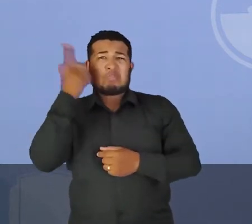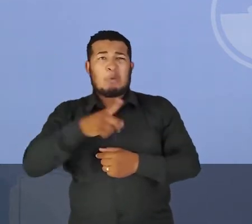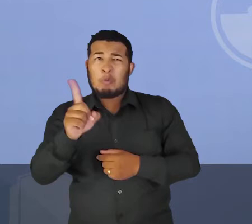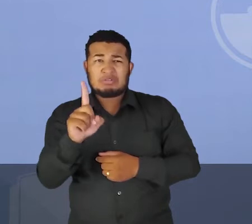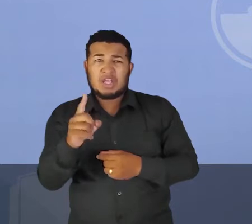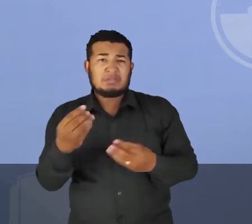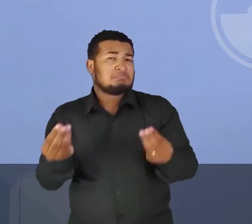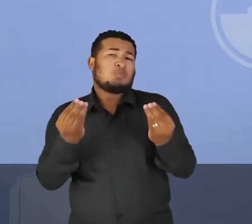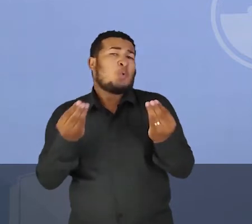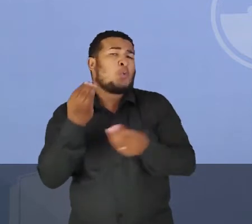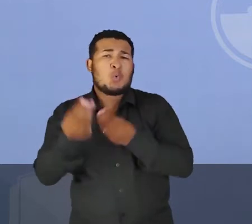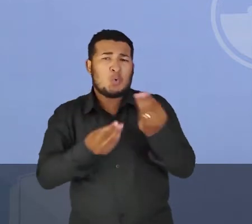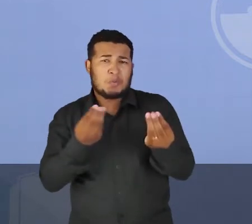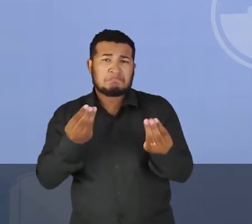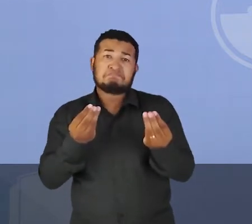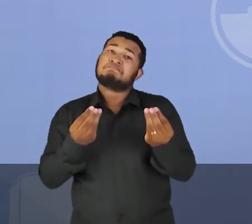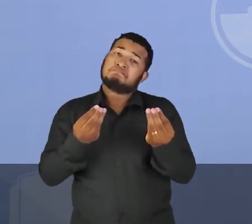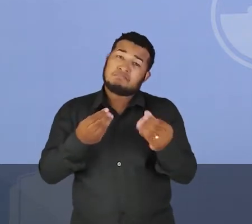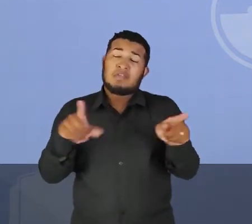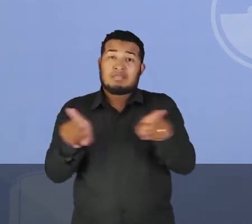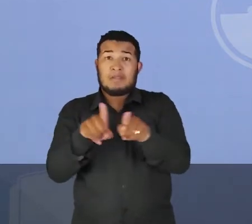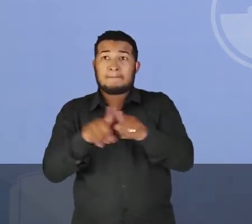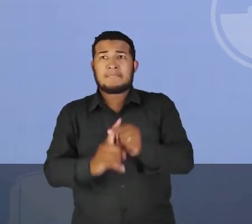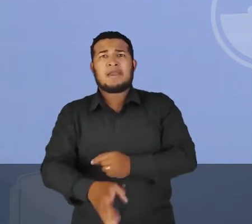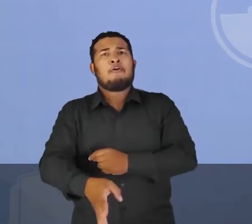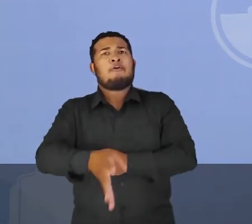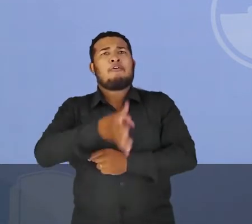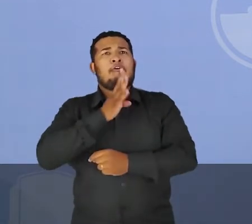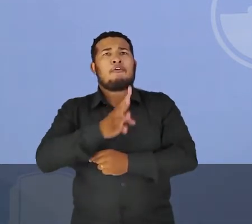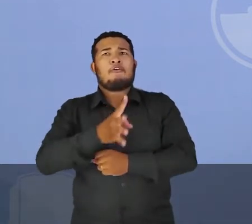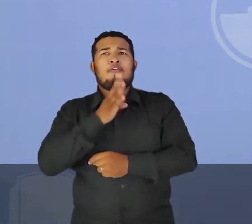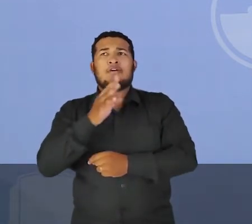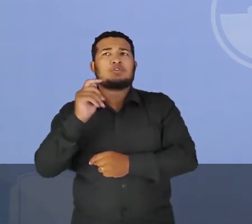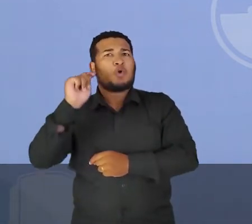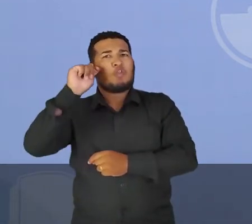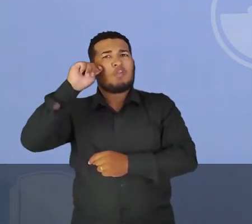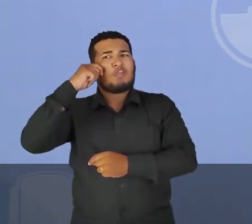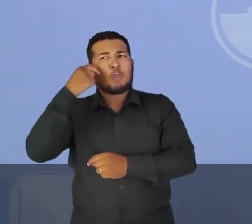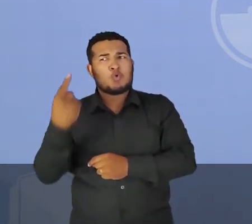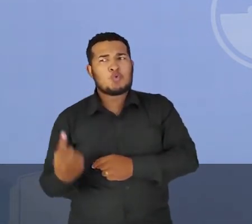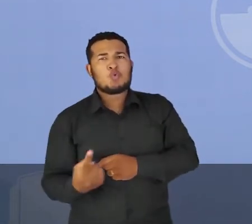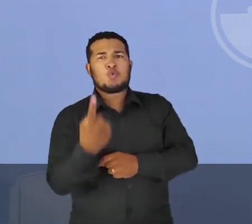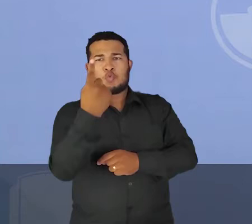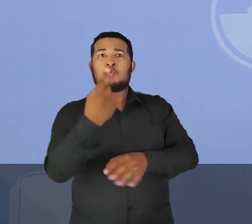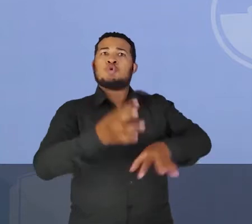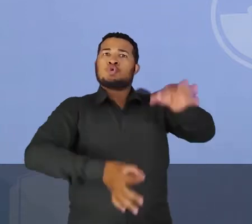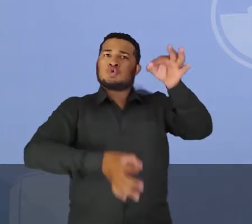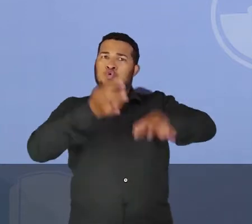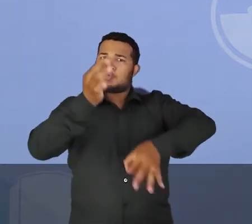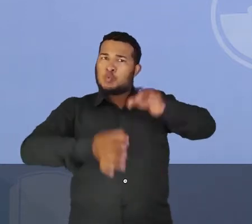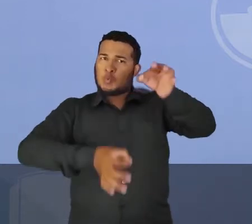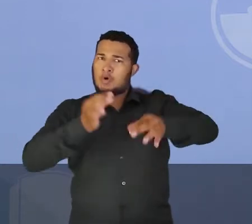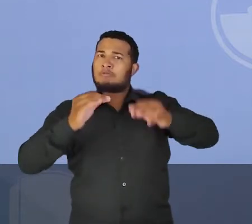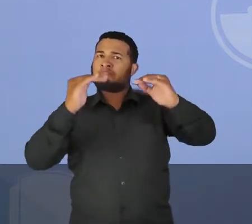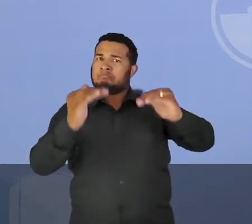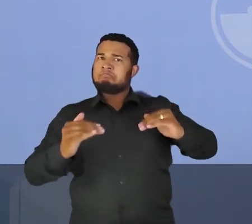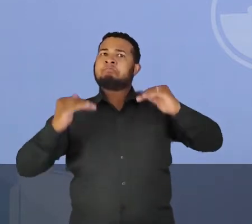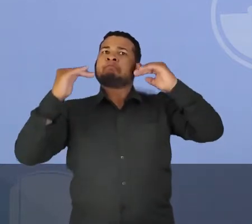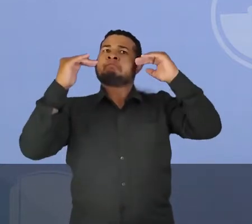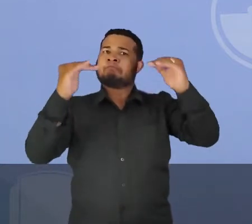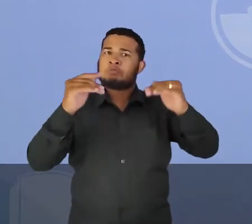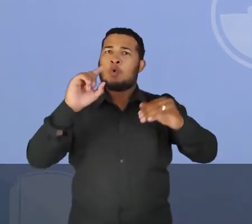né? Até porque eu conheço um que virou juiz, que foi desembargador,